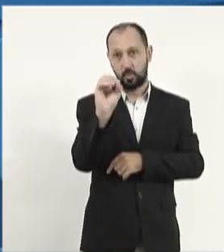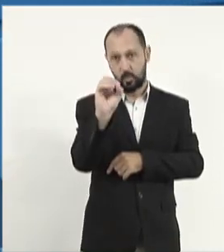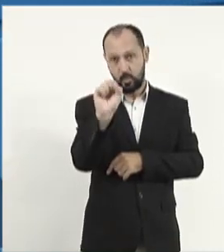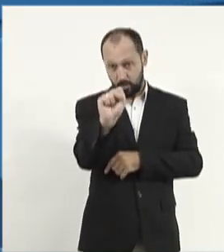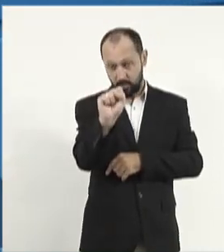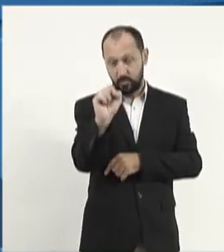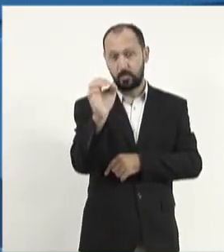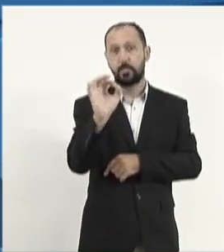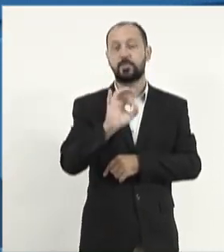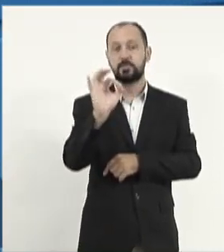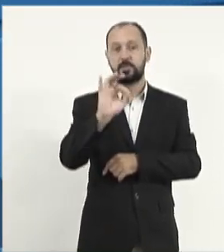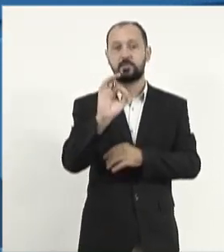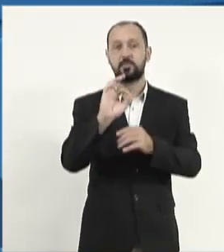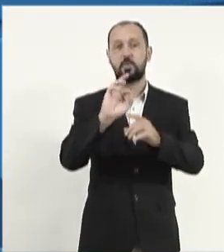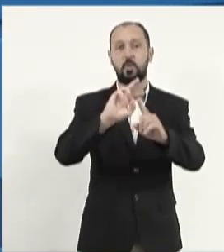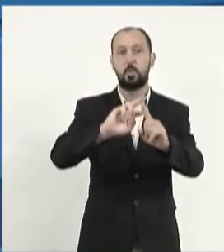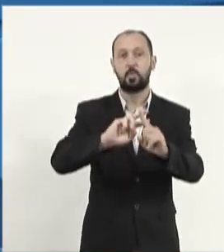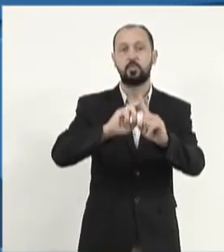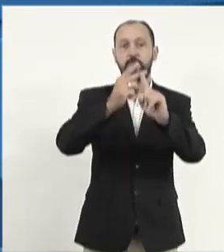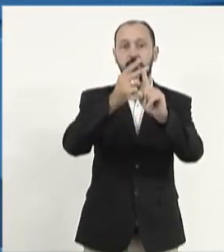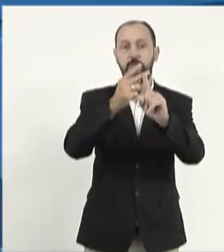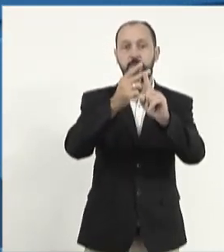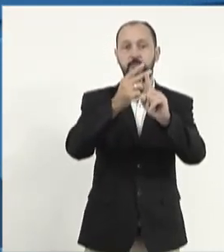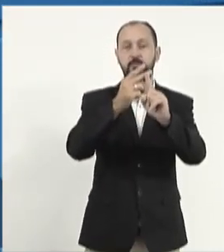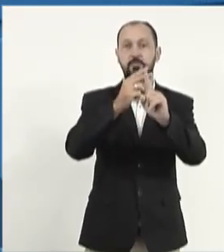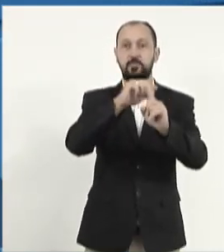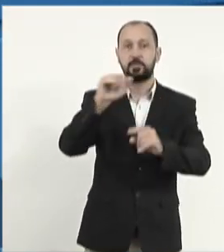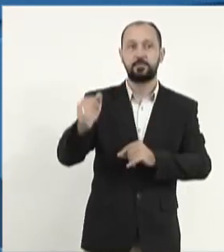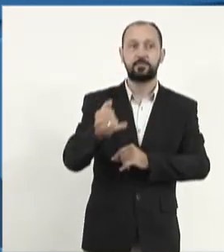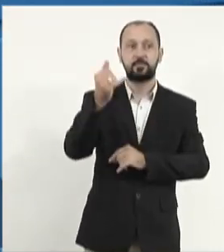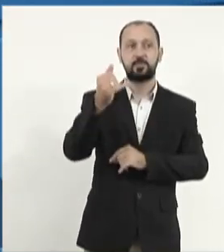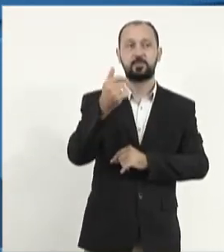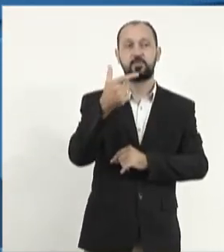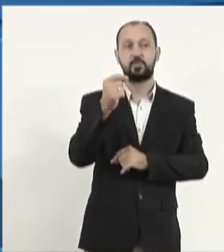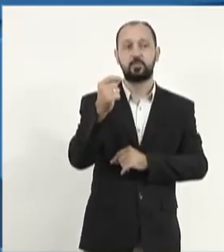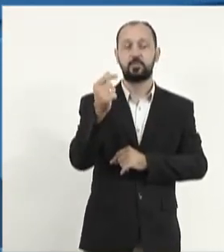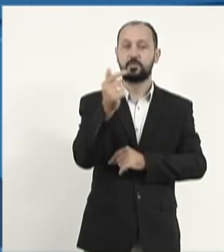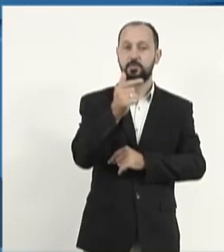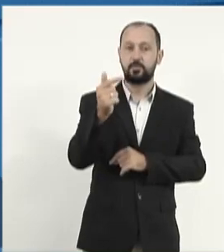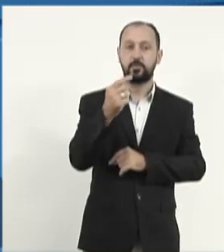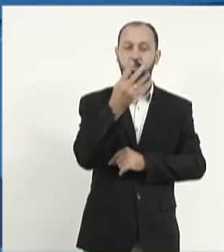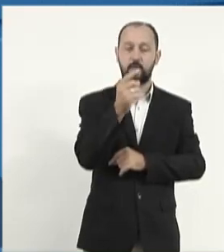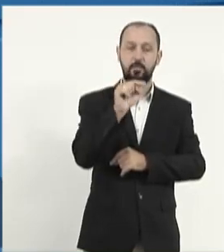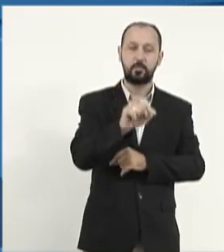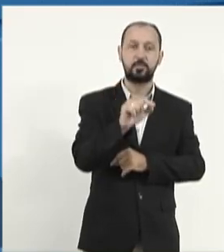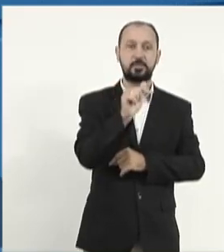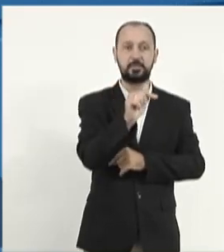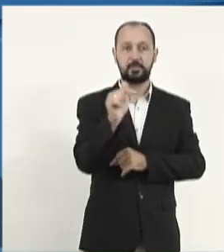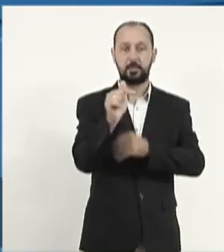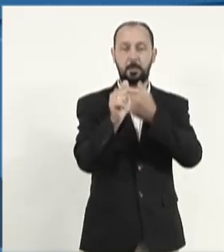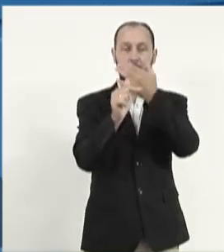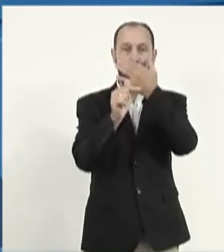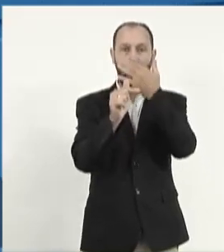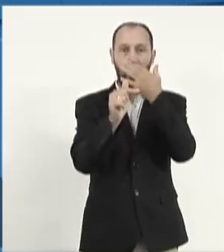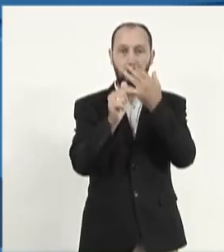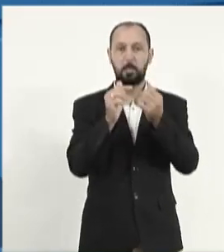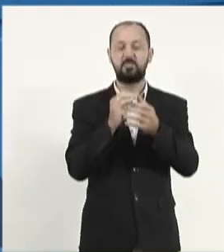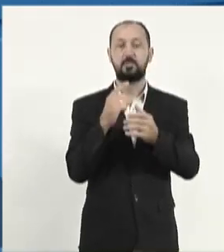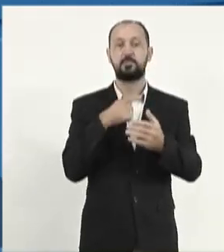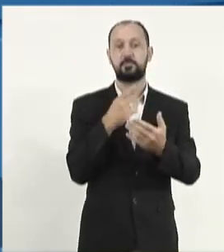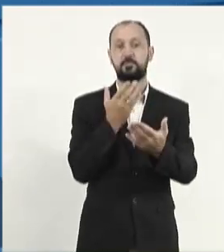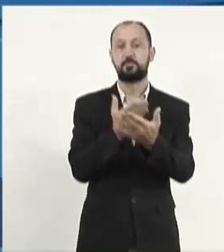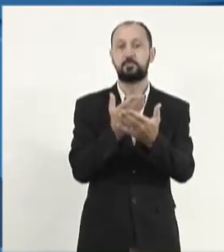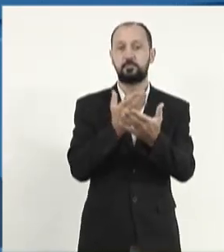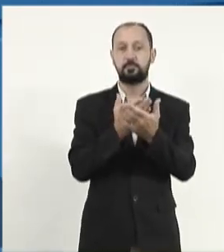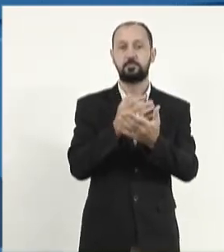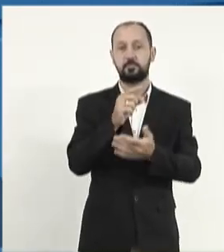9,68%, o dobro praticamente da inflação de 2022, que foi 4,77%, eu trouxe um estudo que eu não